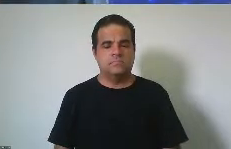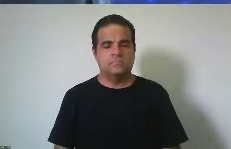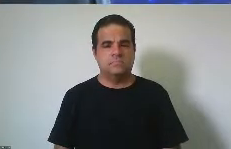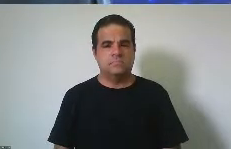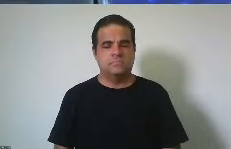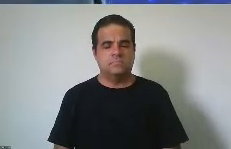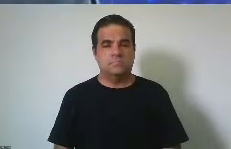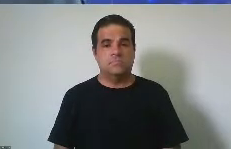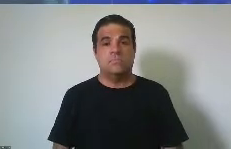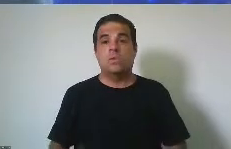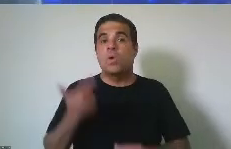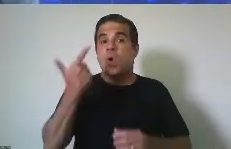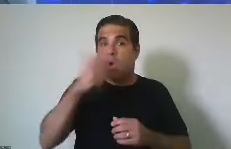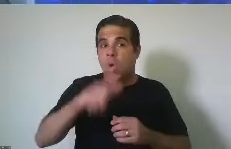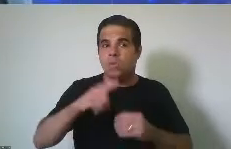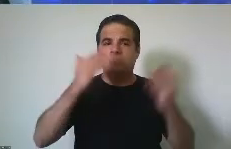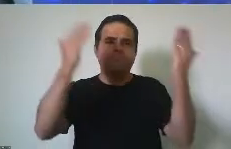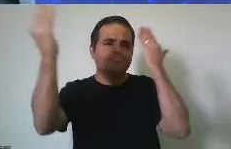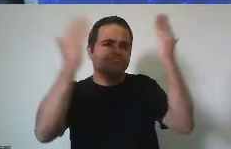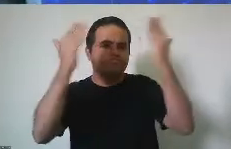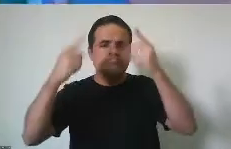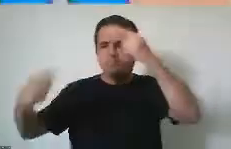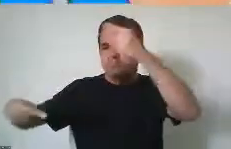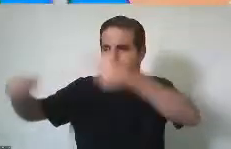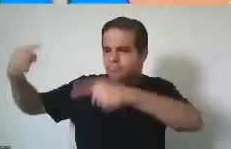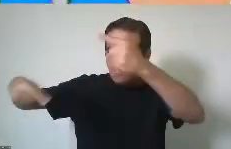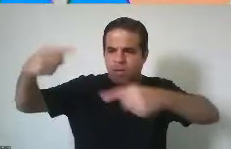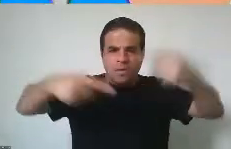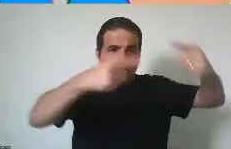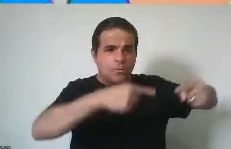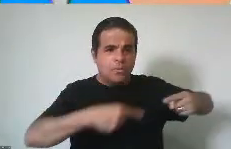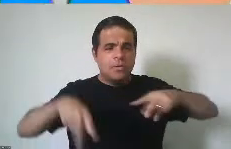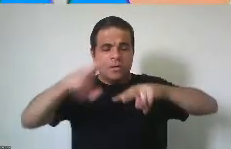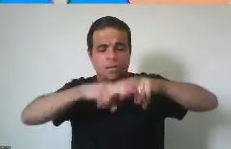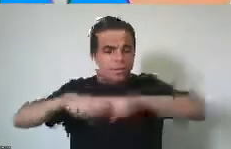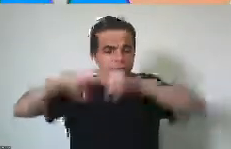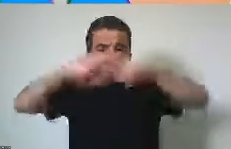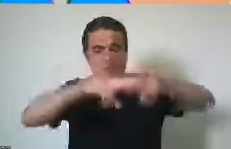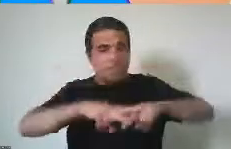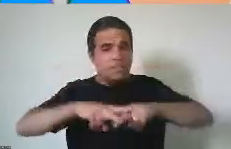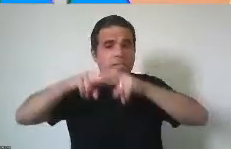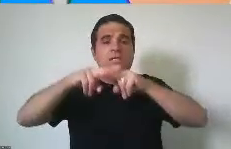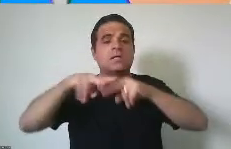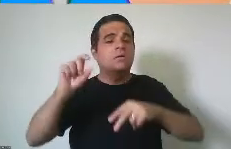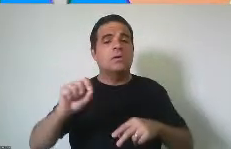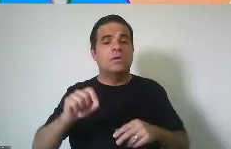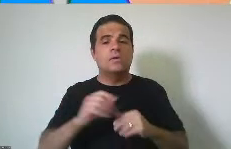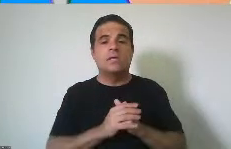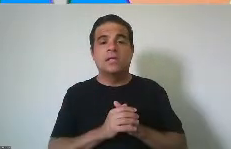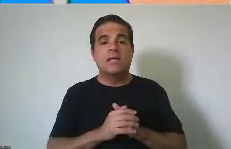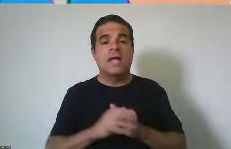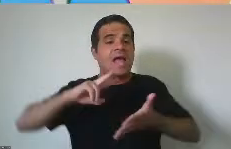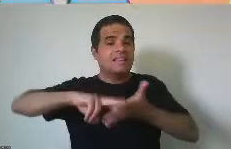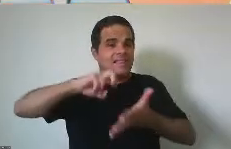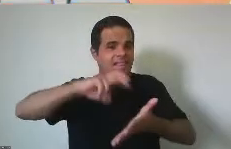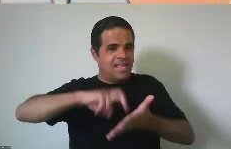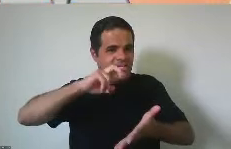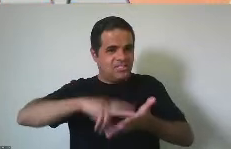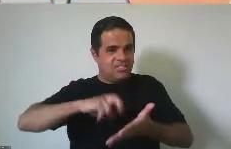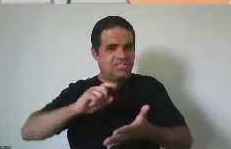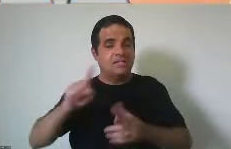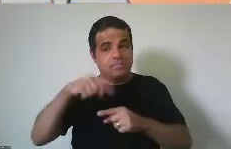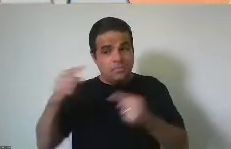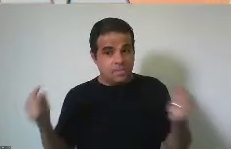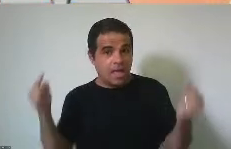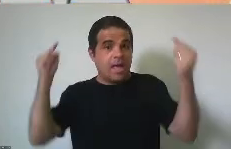outro parâmetro importante é que é discutido no processo da revisão tarifária é o que é regulatório é a taxa remuneração que será aplicada